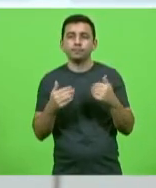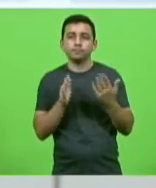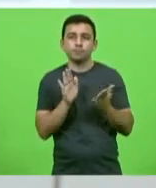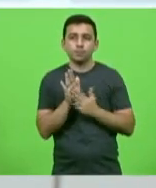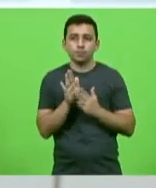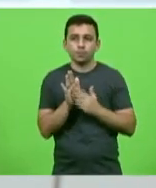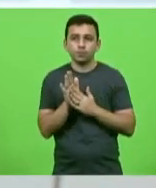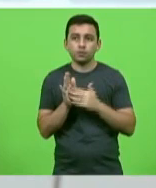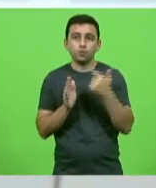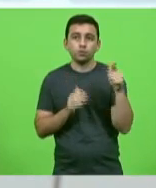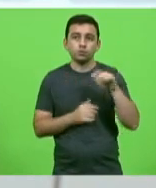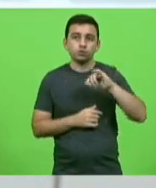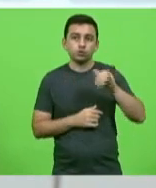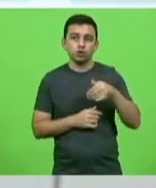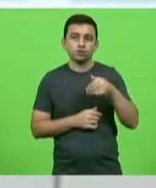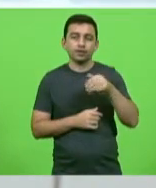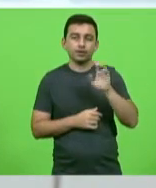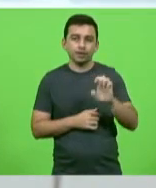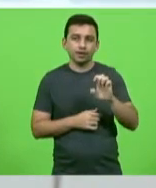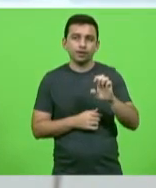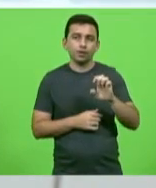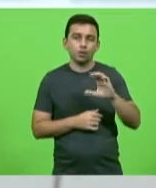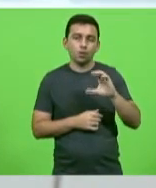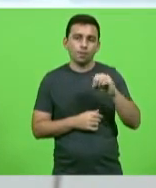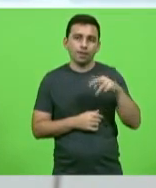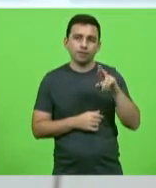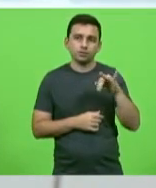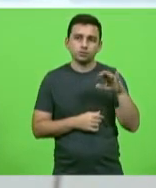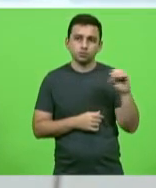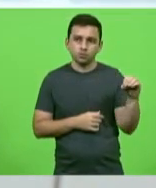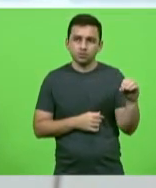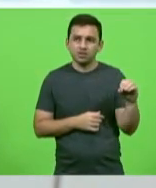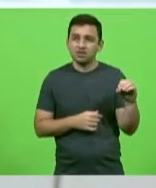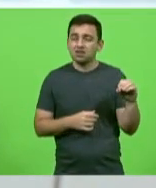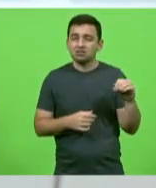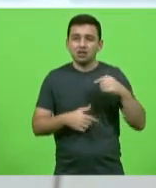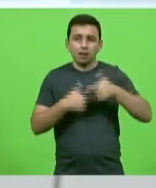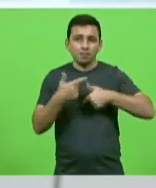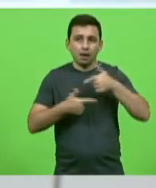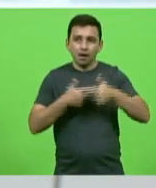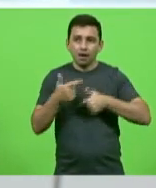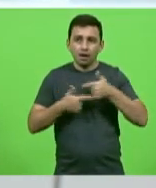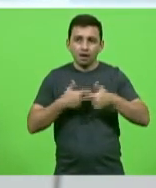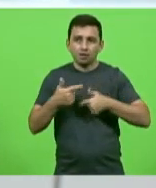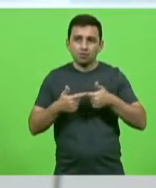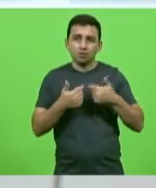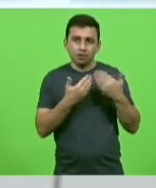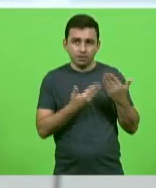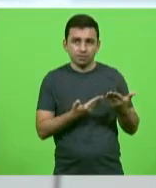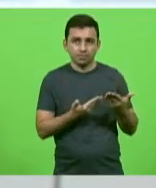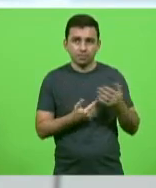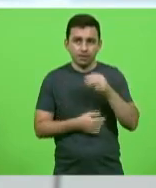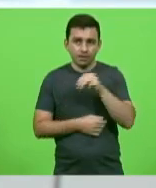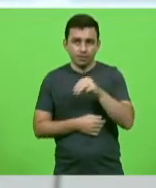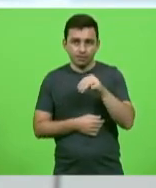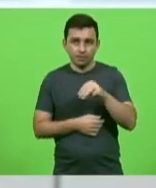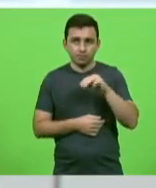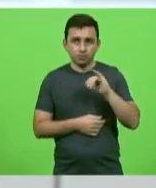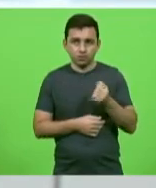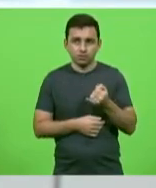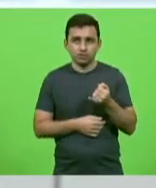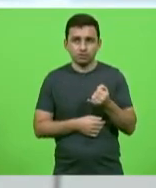proposta da j e Comércio e que as atividades desenvolvidas pela MM